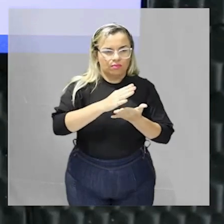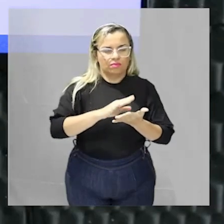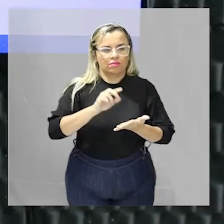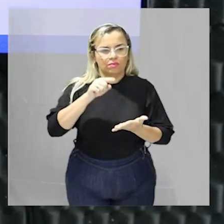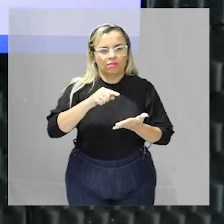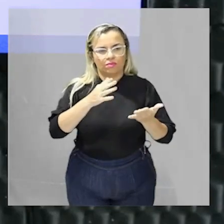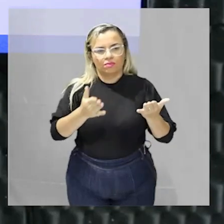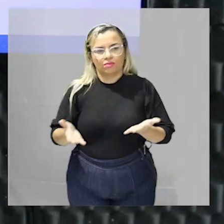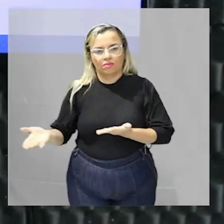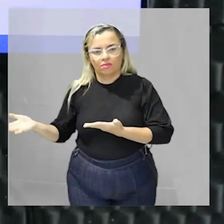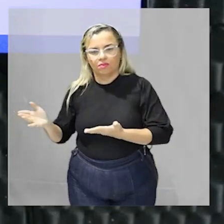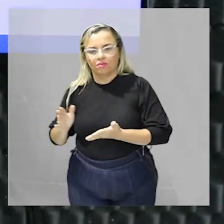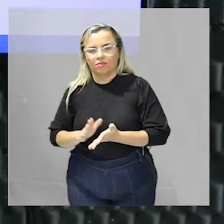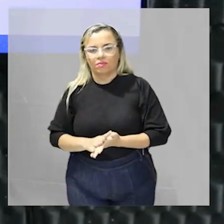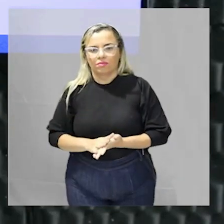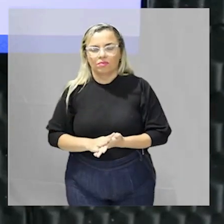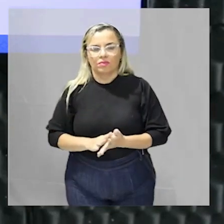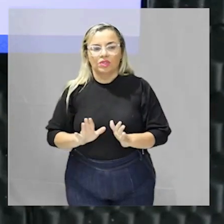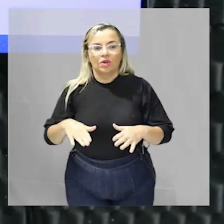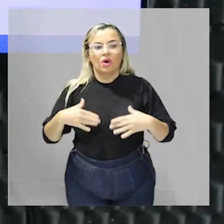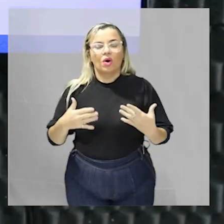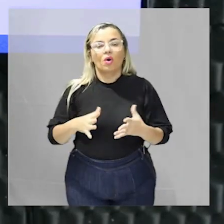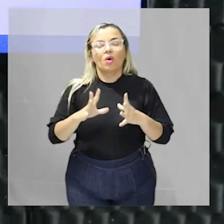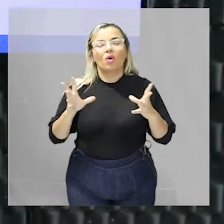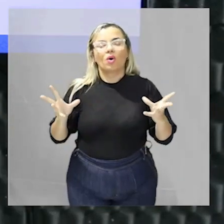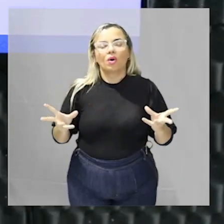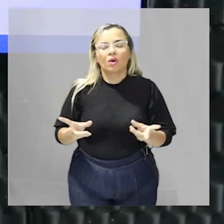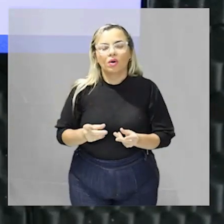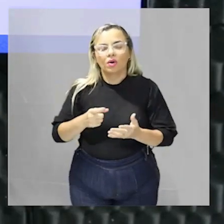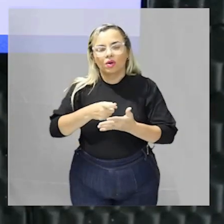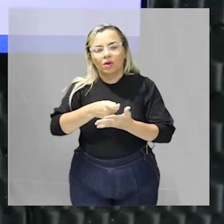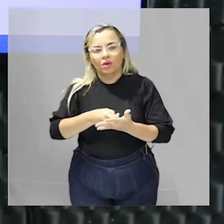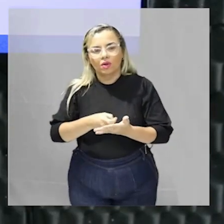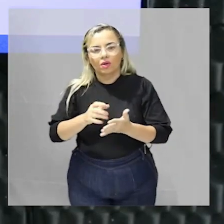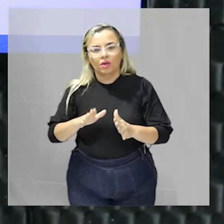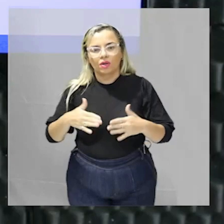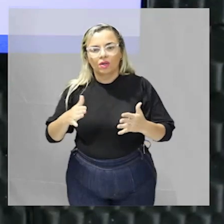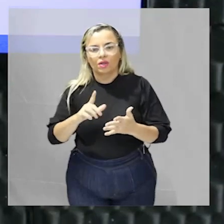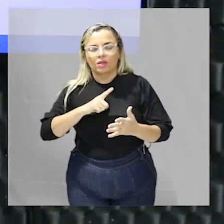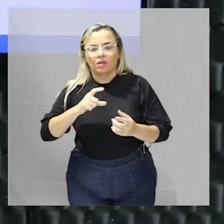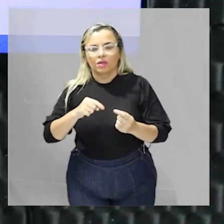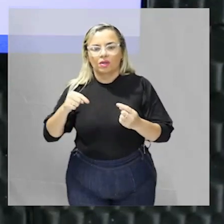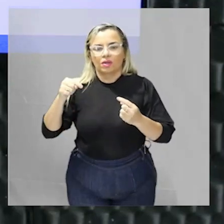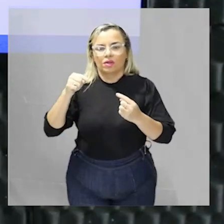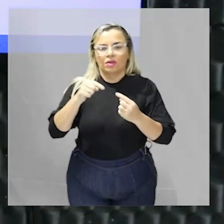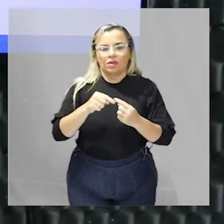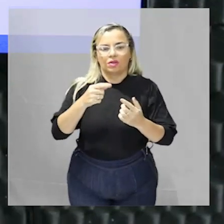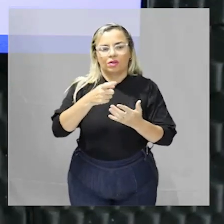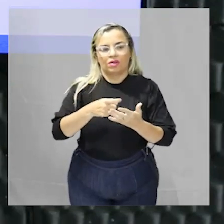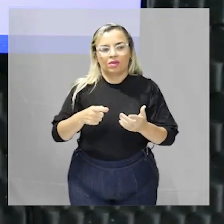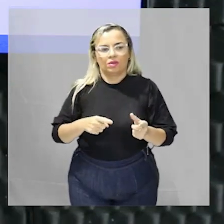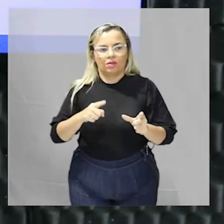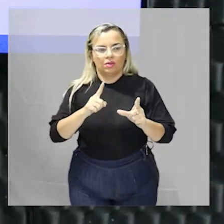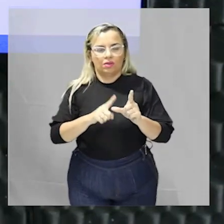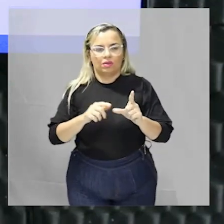que esse texto tem a função de aumentar as vendas digitais das obras da coleção Material de Leitura,